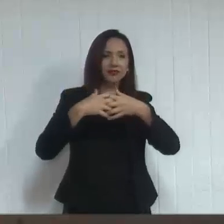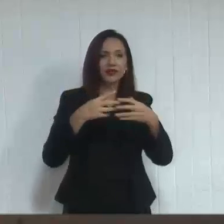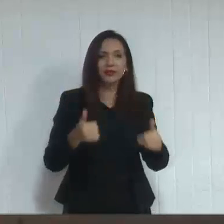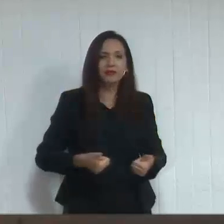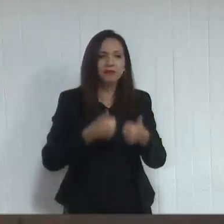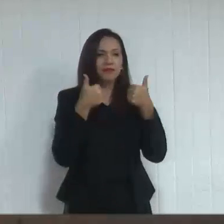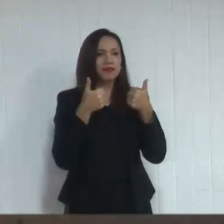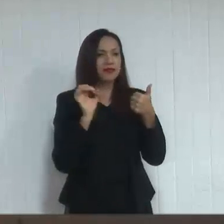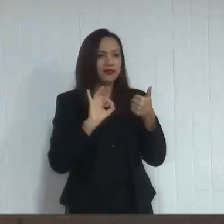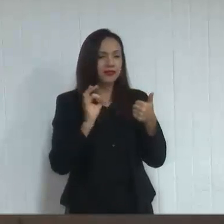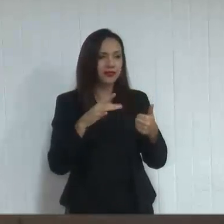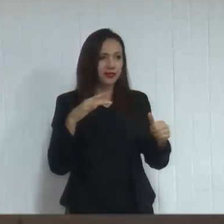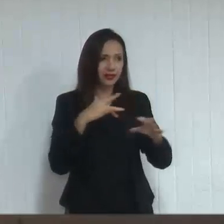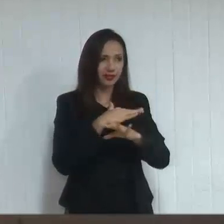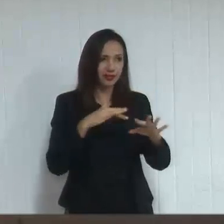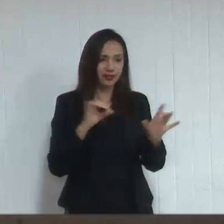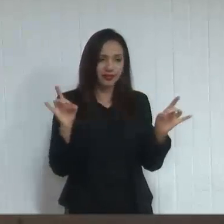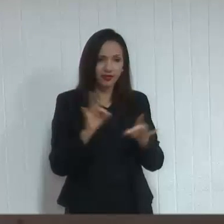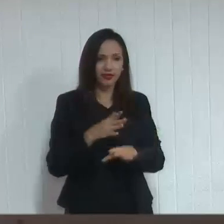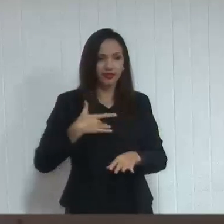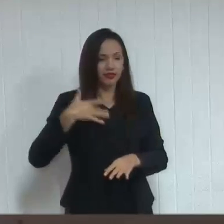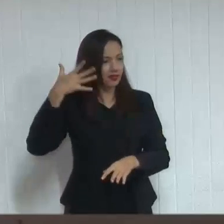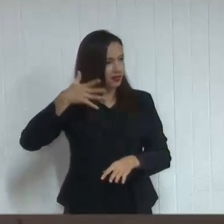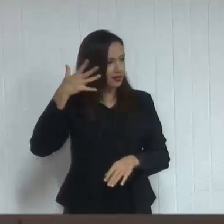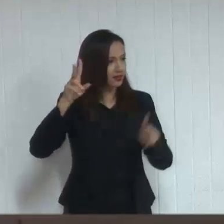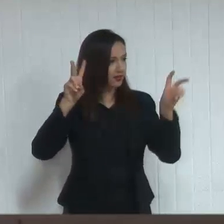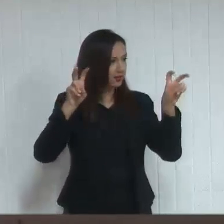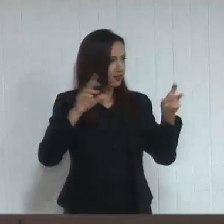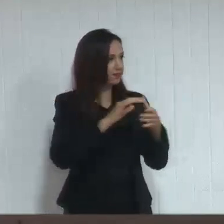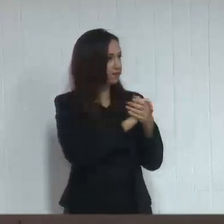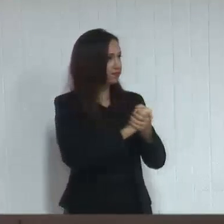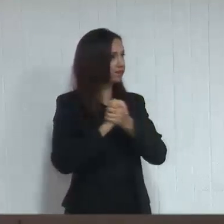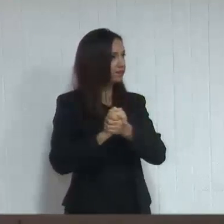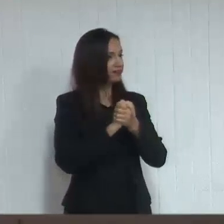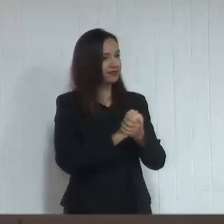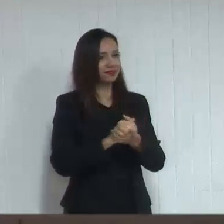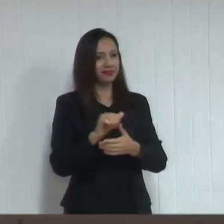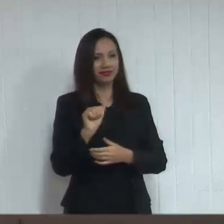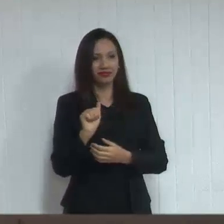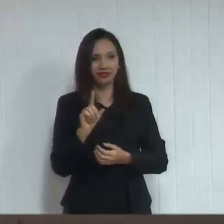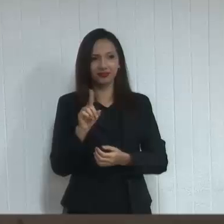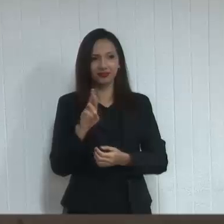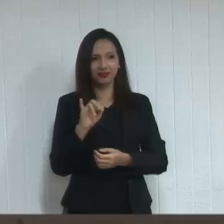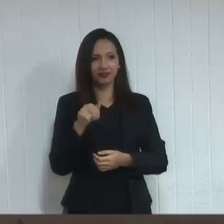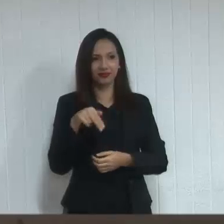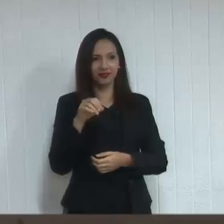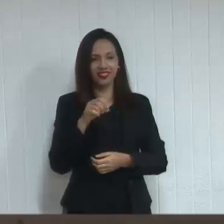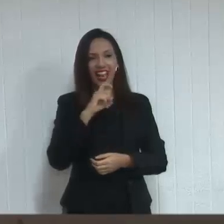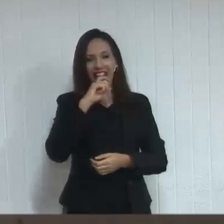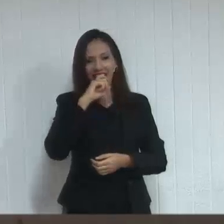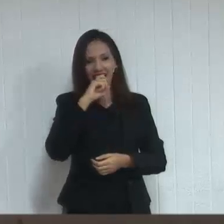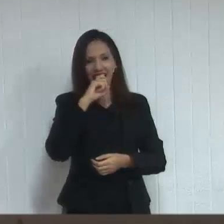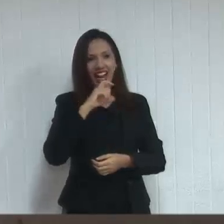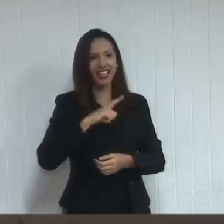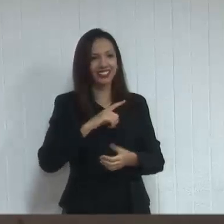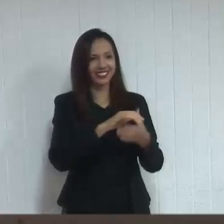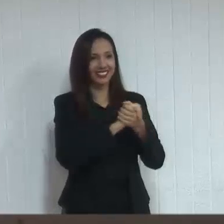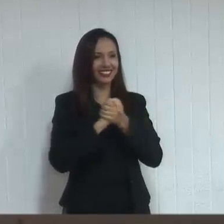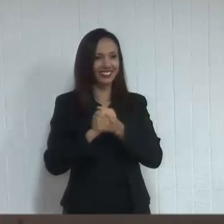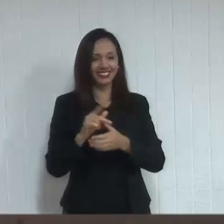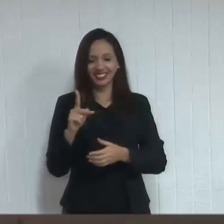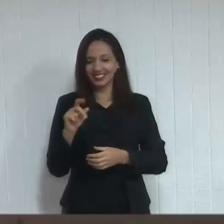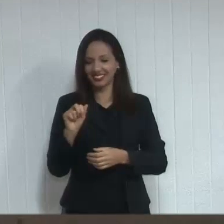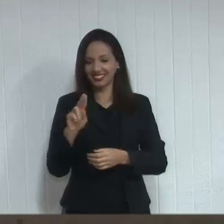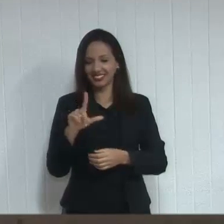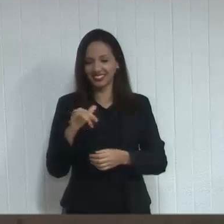Não é? E para terminar minha fala, faço aqui questão de dar os parabéns também ao Adriano, né, Adriano? O pessoal fica com ciúme de você, né? Hoje eu dei parabéns pro Balu e pro